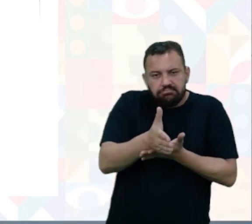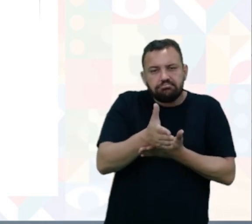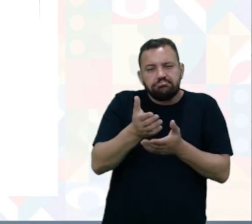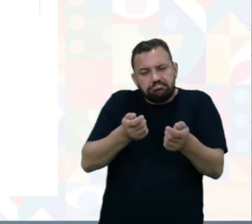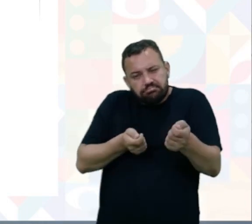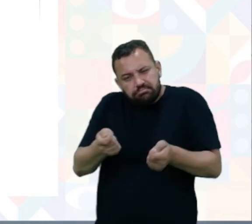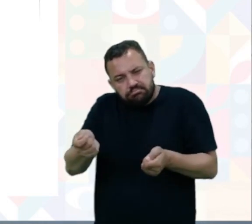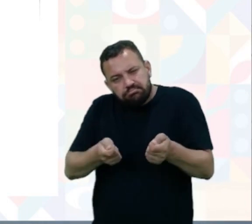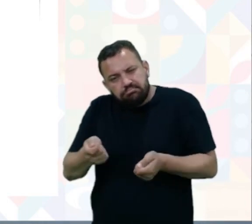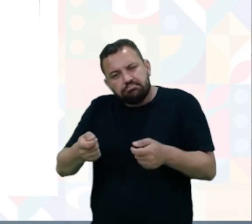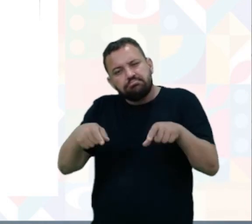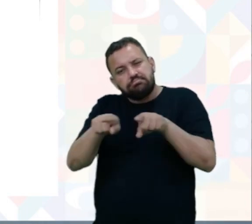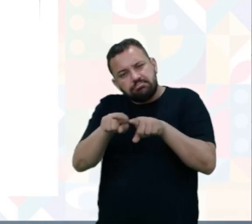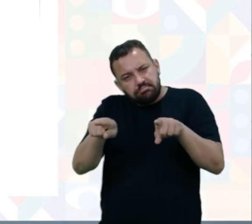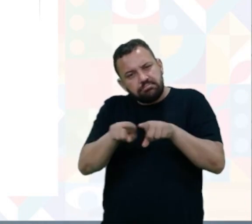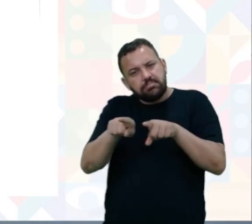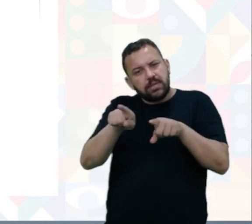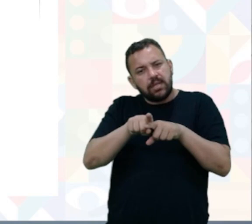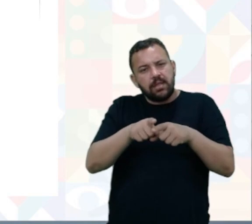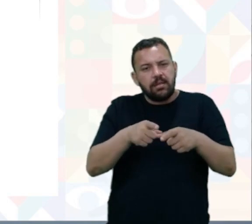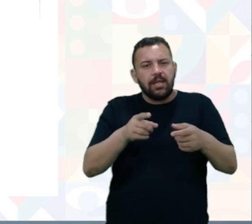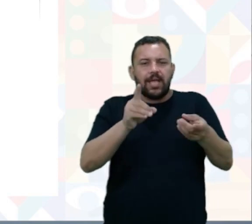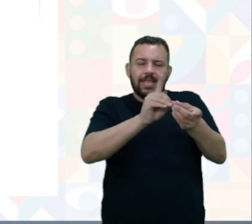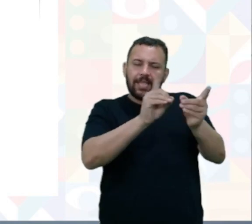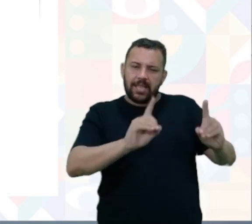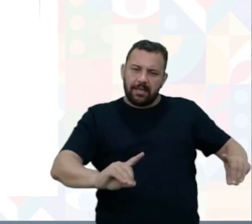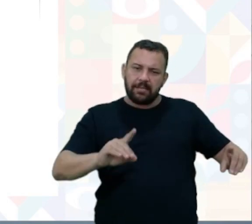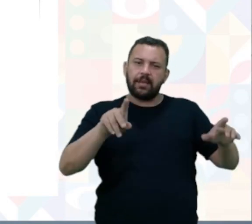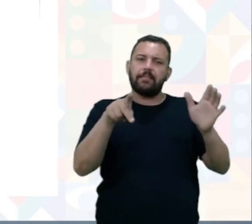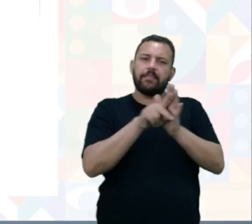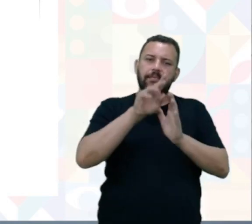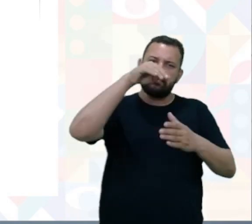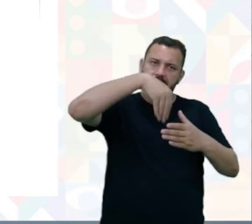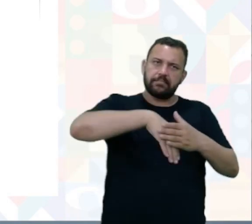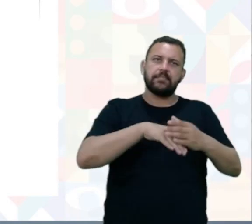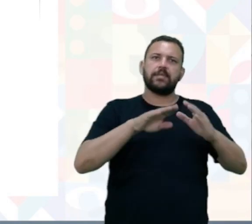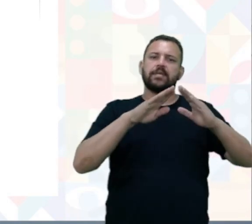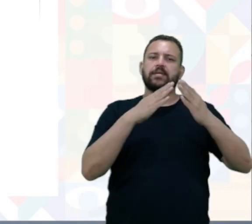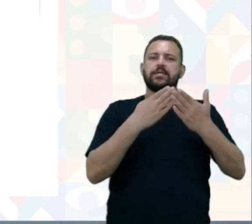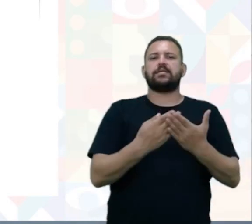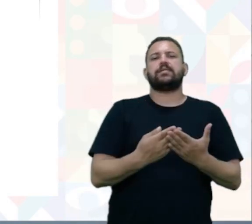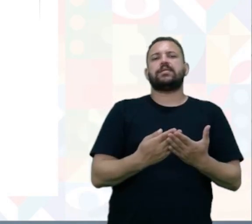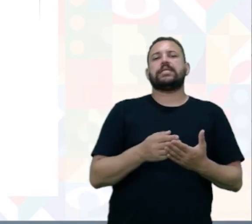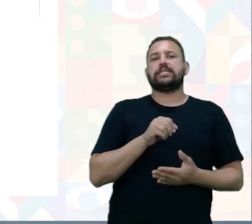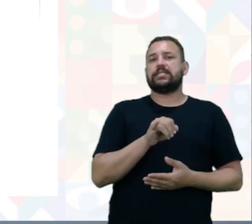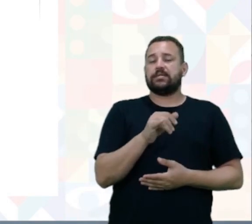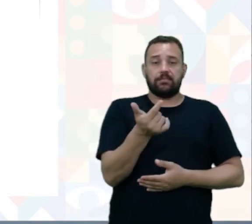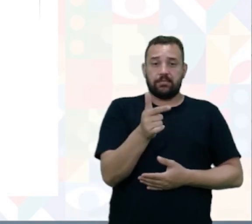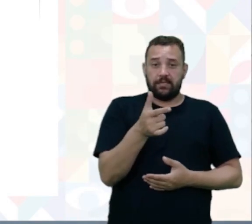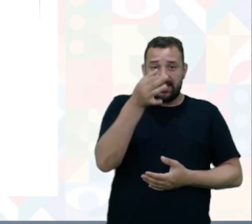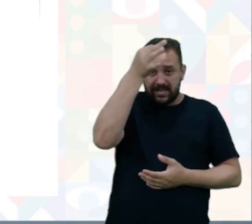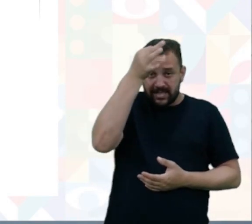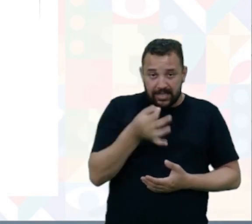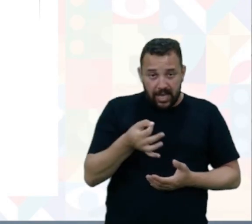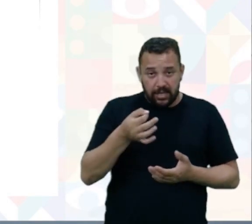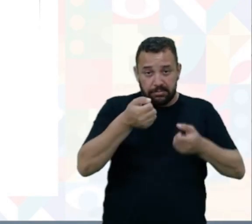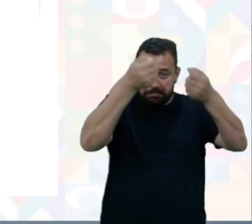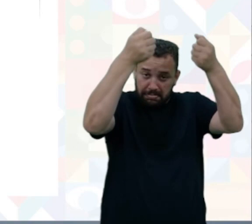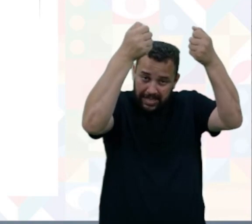controle e de uma dinâmica interna na escola. Quando a gente não tem isso bem definido, né?